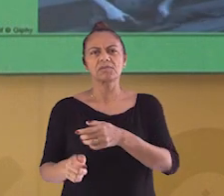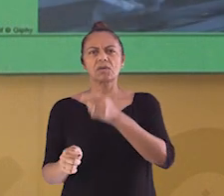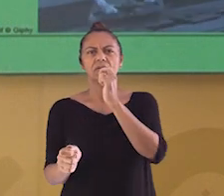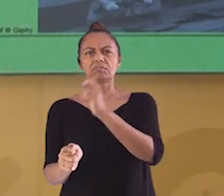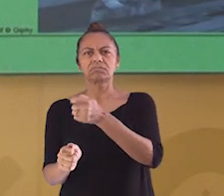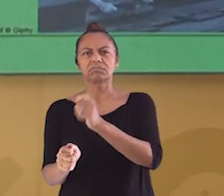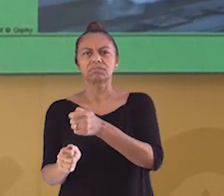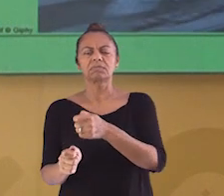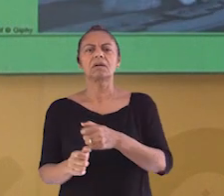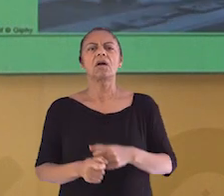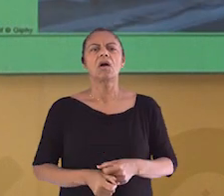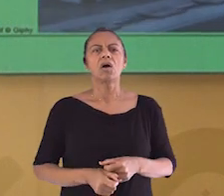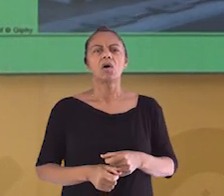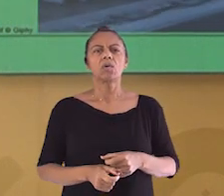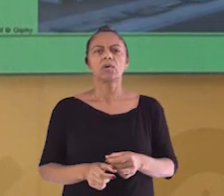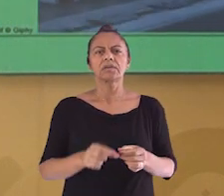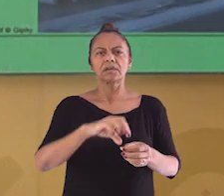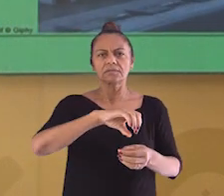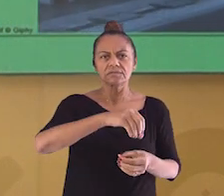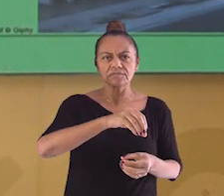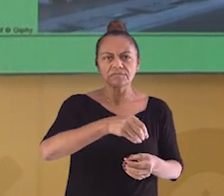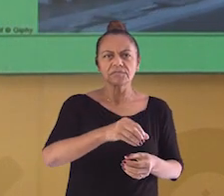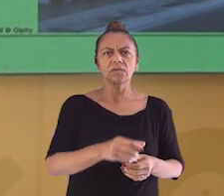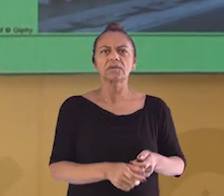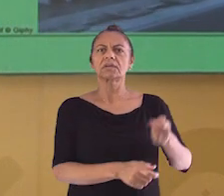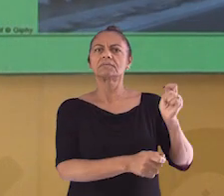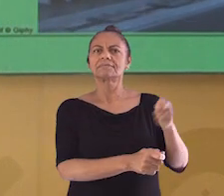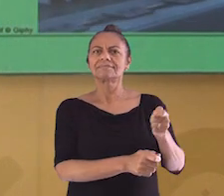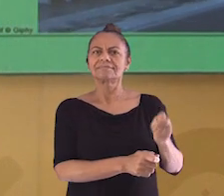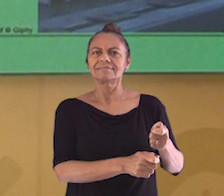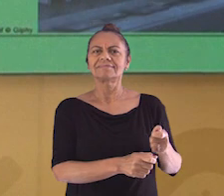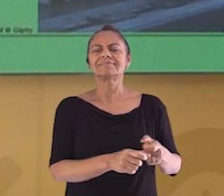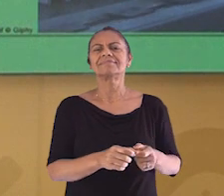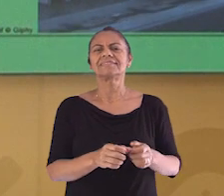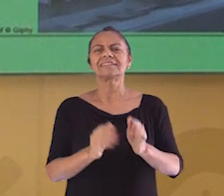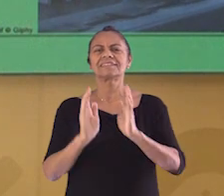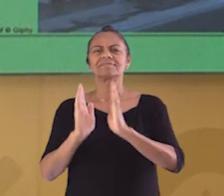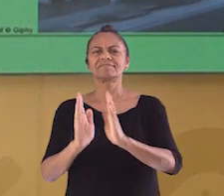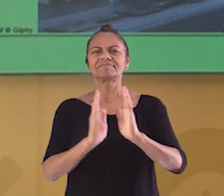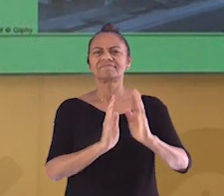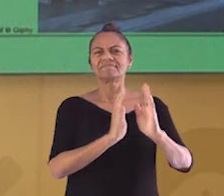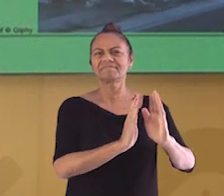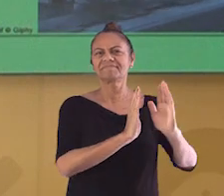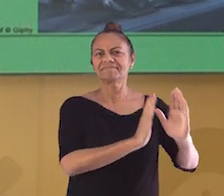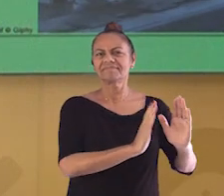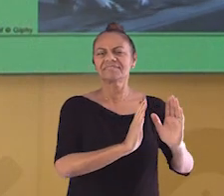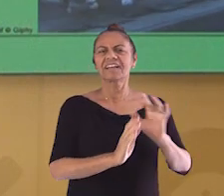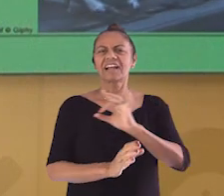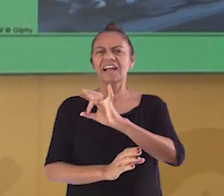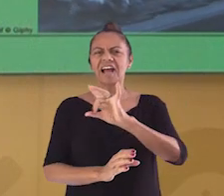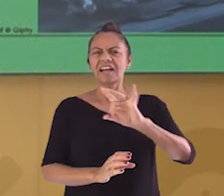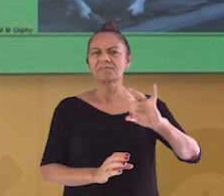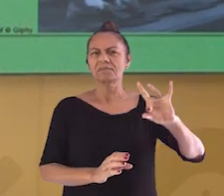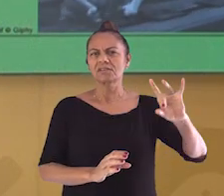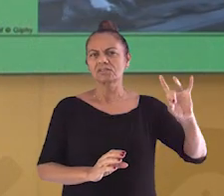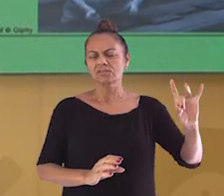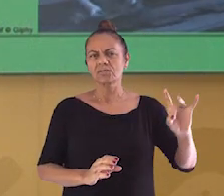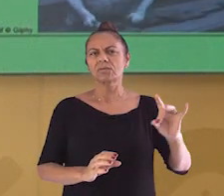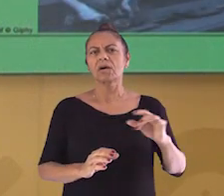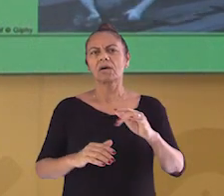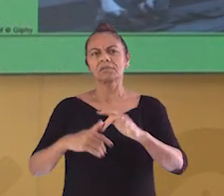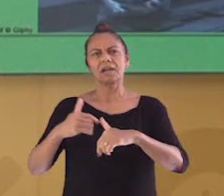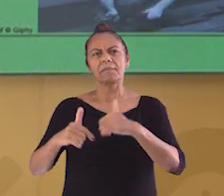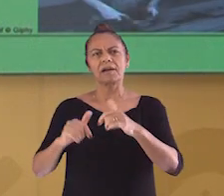prego, uma outra colocava o prego, a outra batia o prego de novo, e aí era como nesse GIF, cada um só fazia o seu